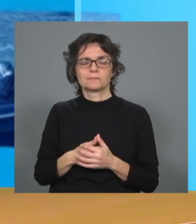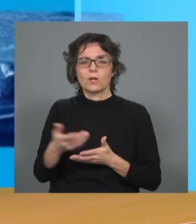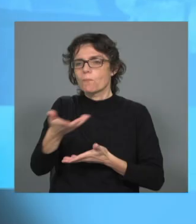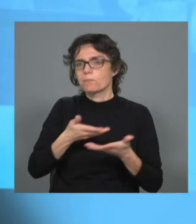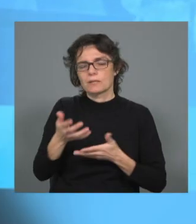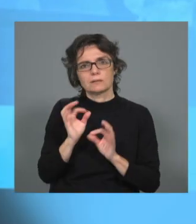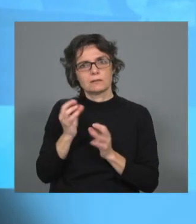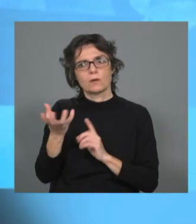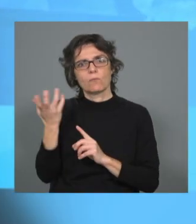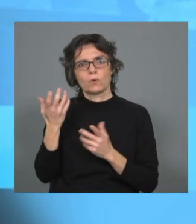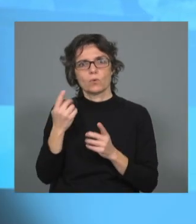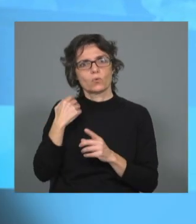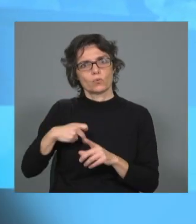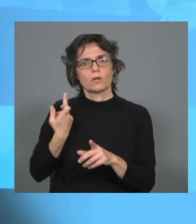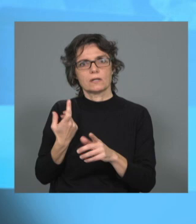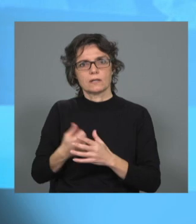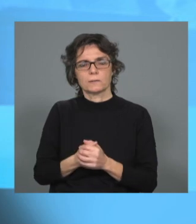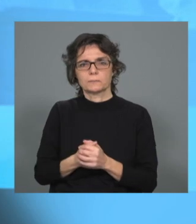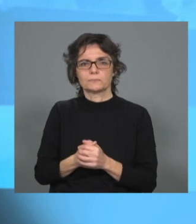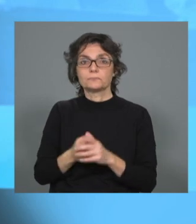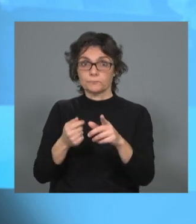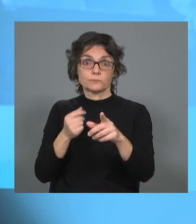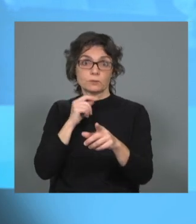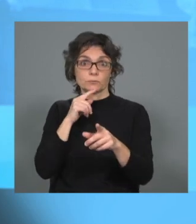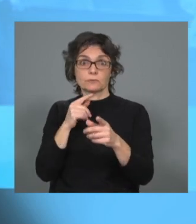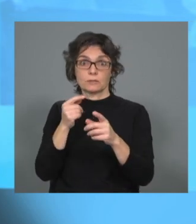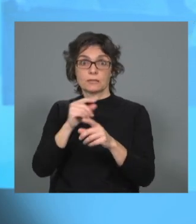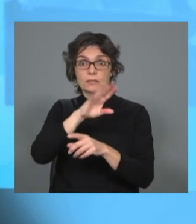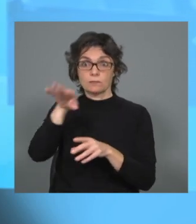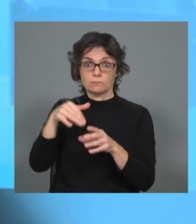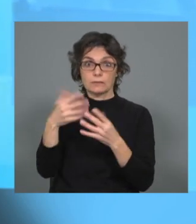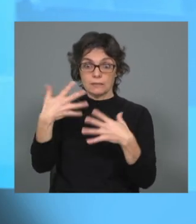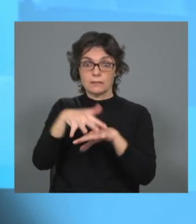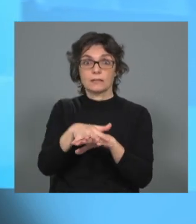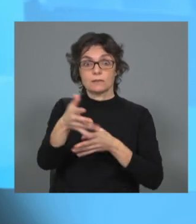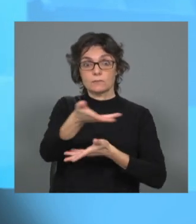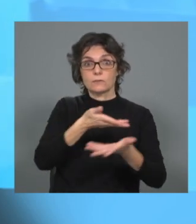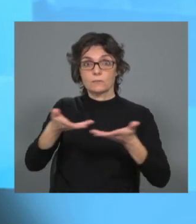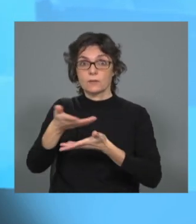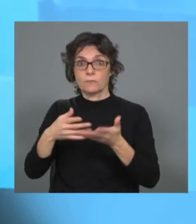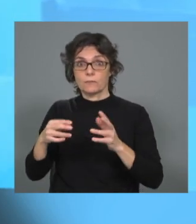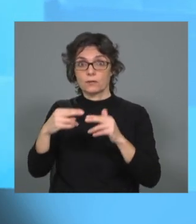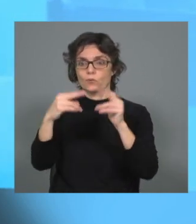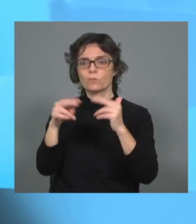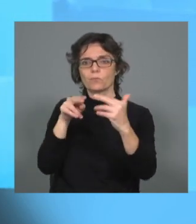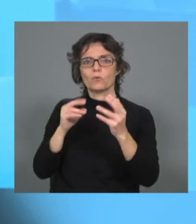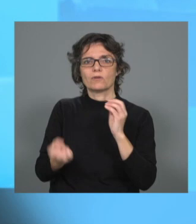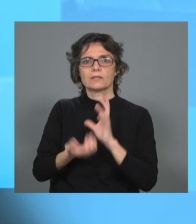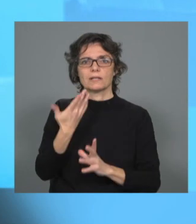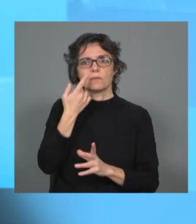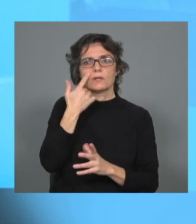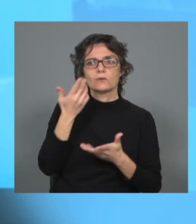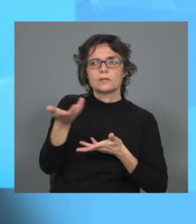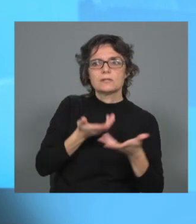é uma excelente ferramenta também para as integrar no relacionamento entre elas, para se